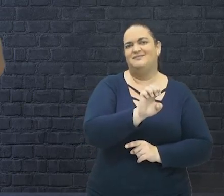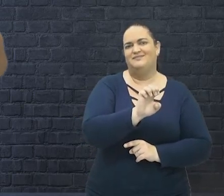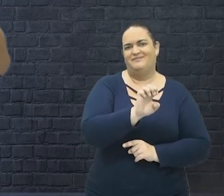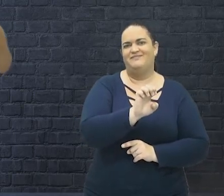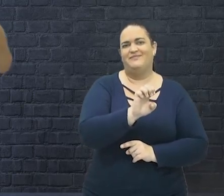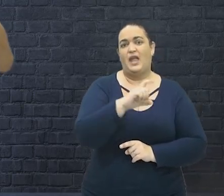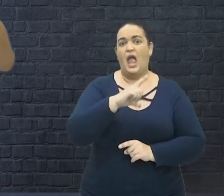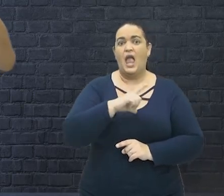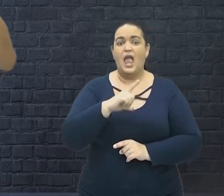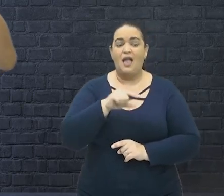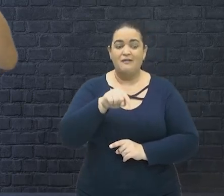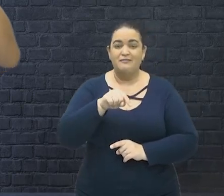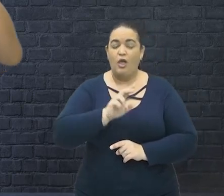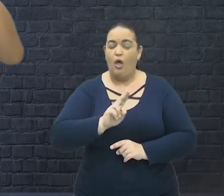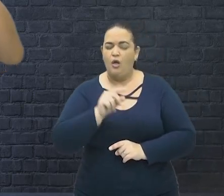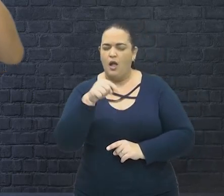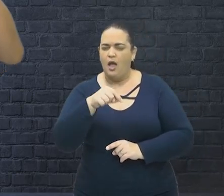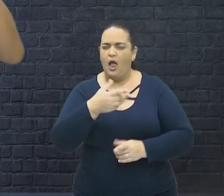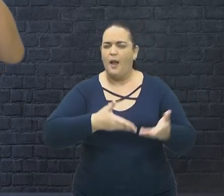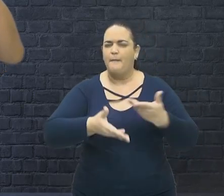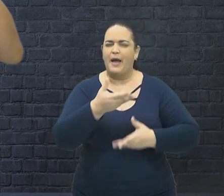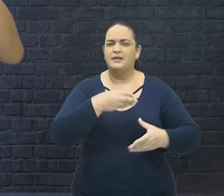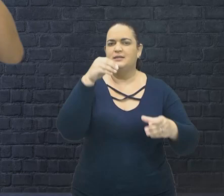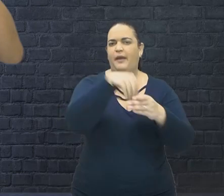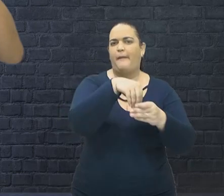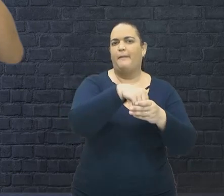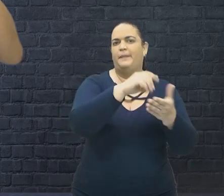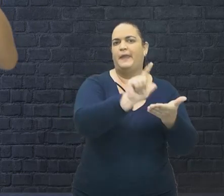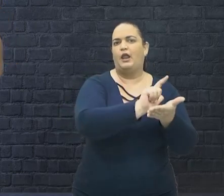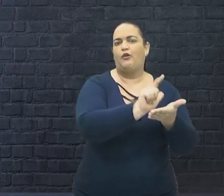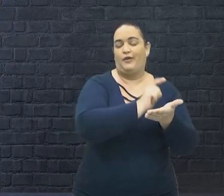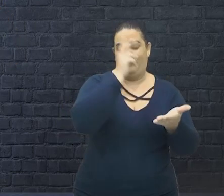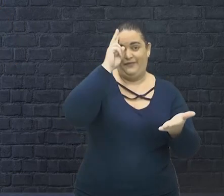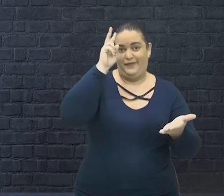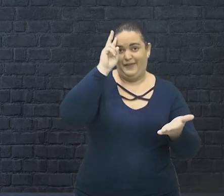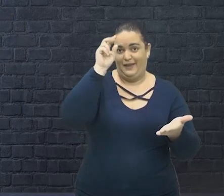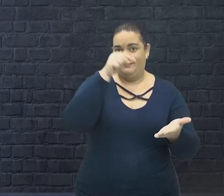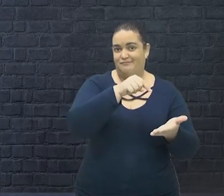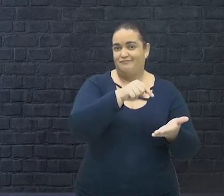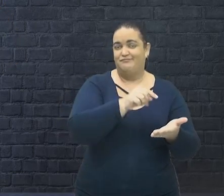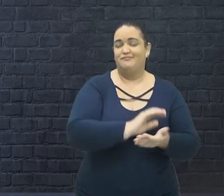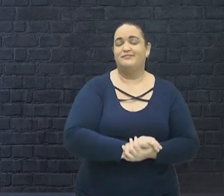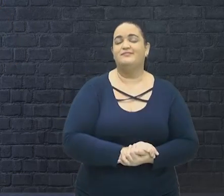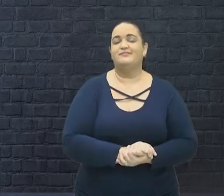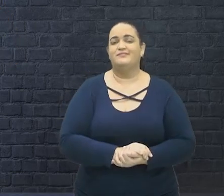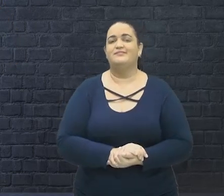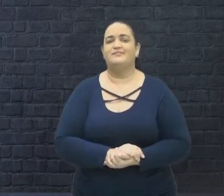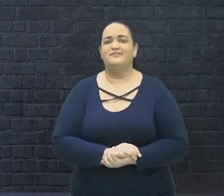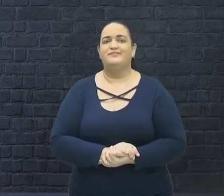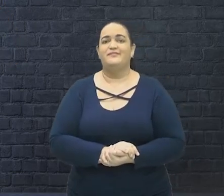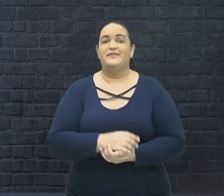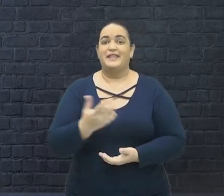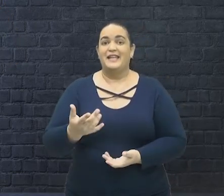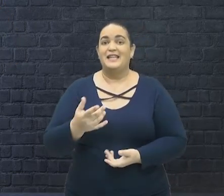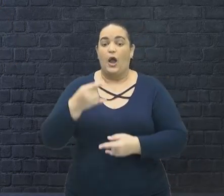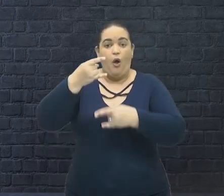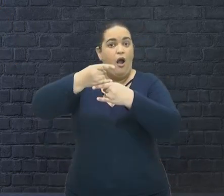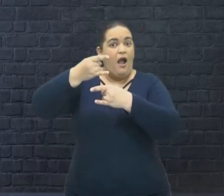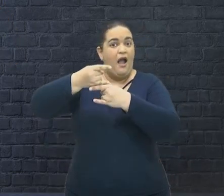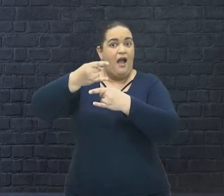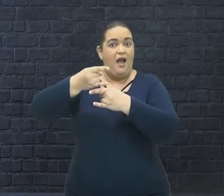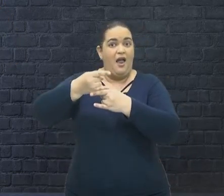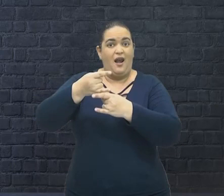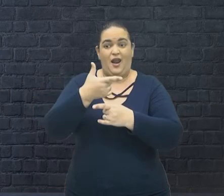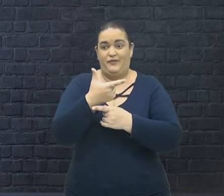aparece muitas vezes aqui nas narrativas de quarto de despejo. E essa live foi